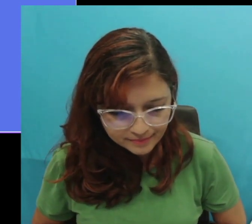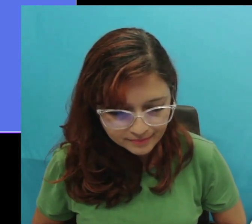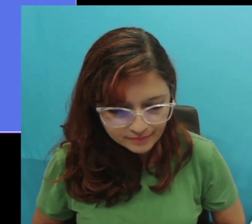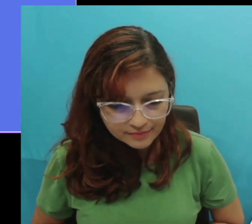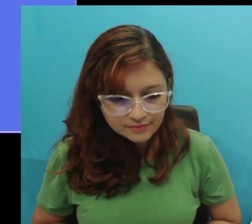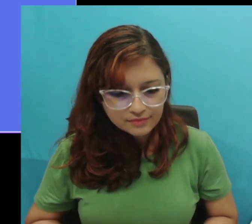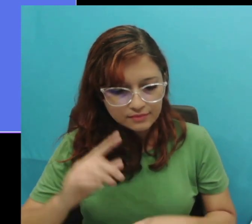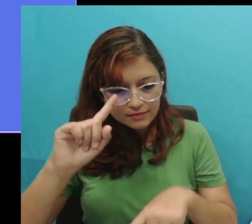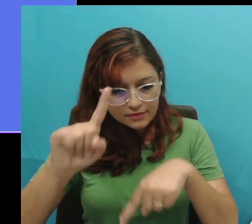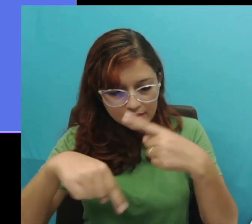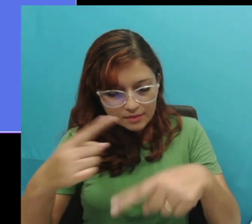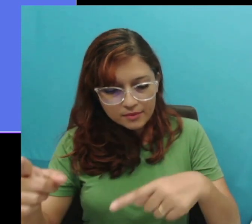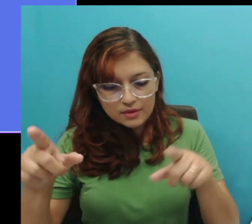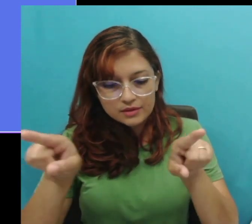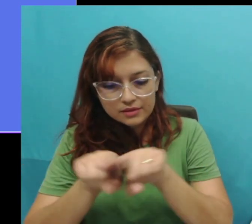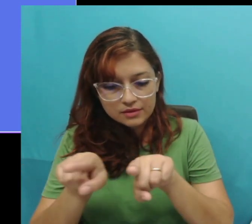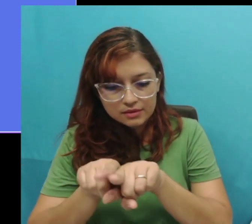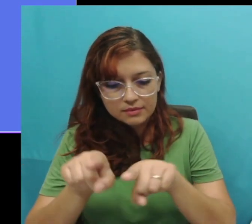atividade.